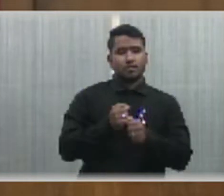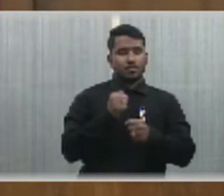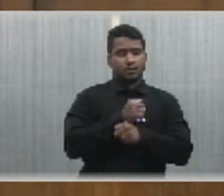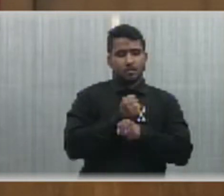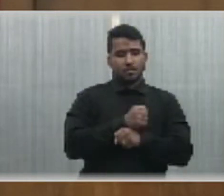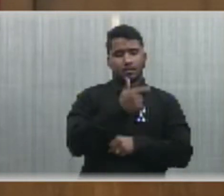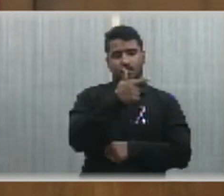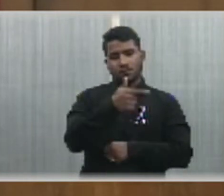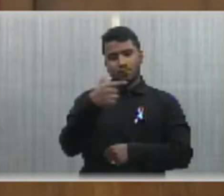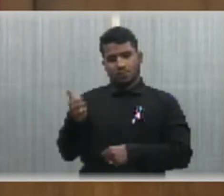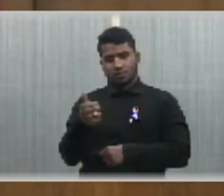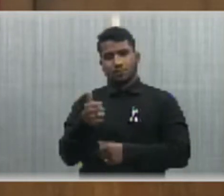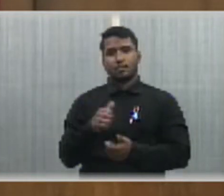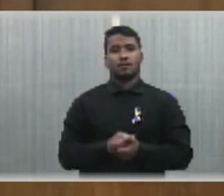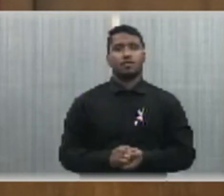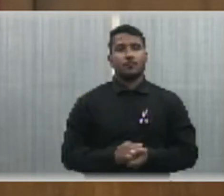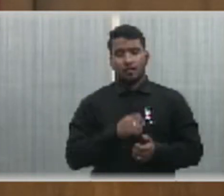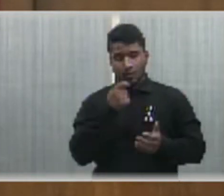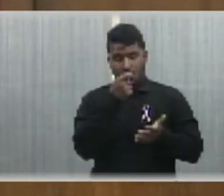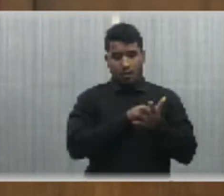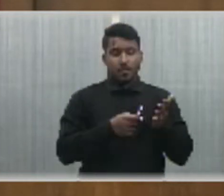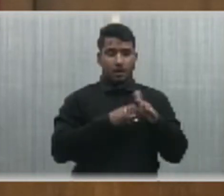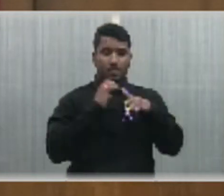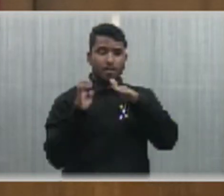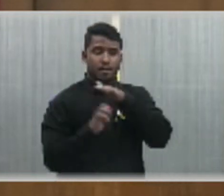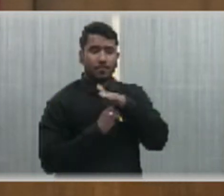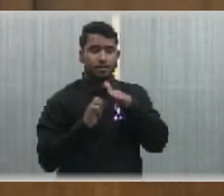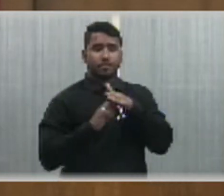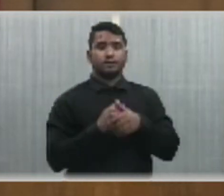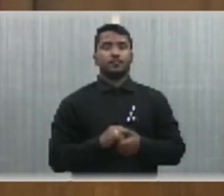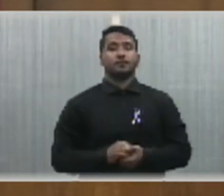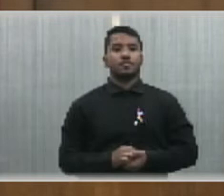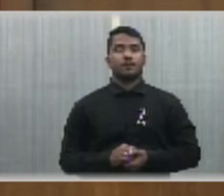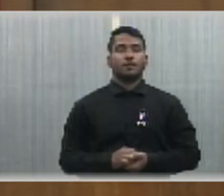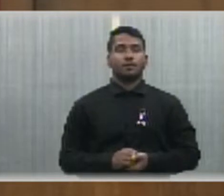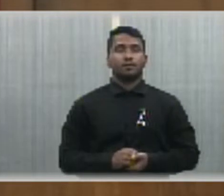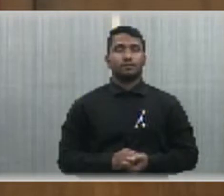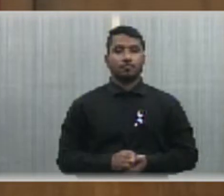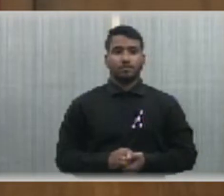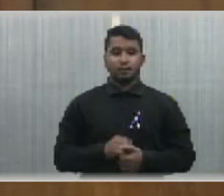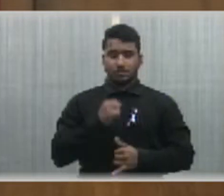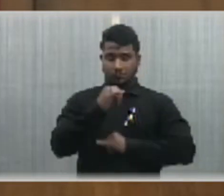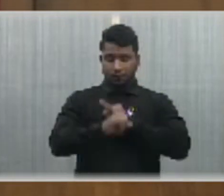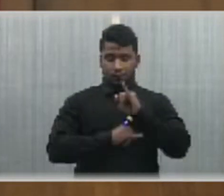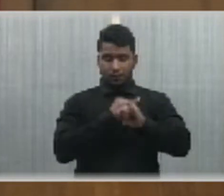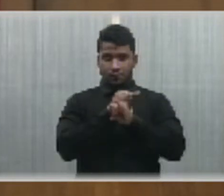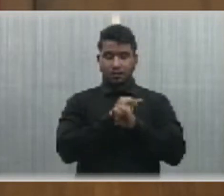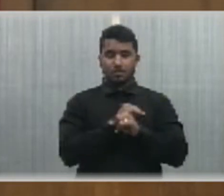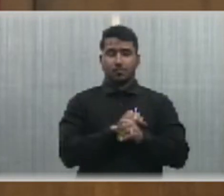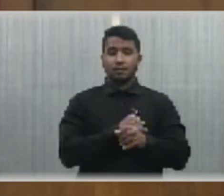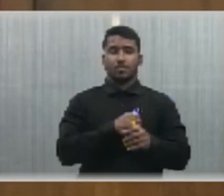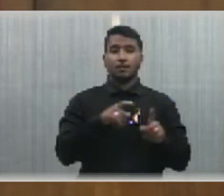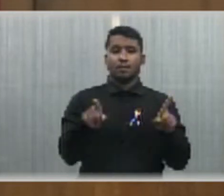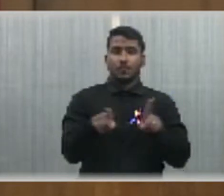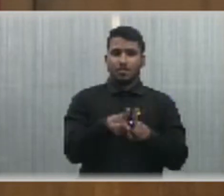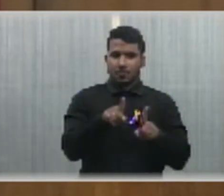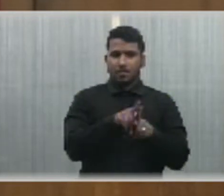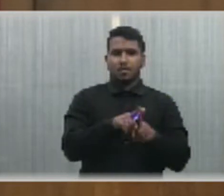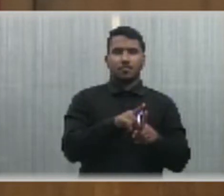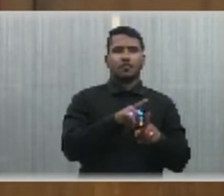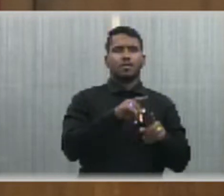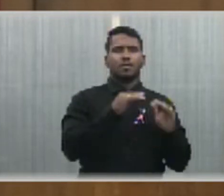27.377/2021, que obriga as empresas prestadoras de serviço de internet móveis e banda larga